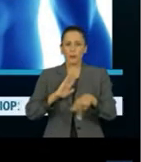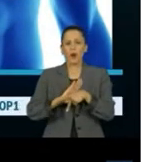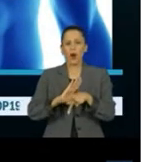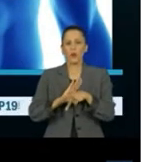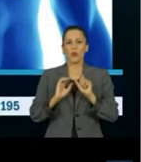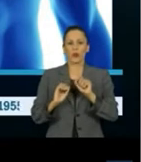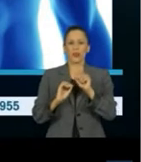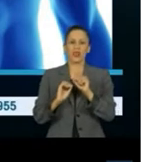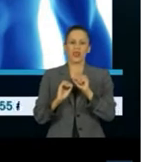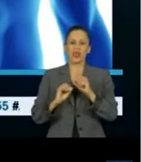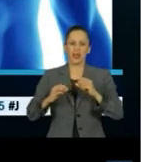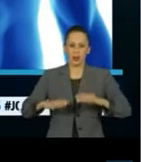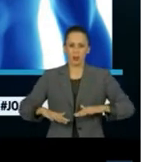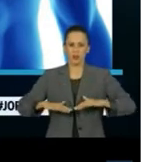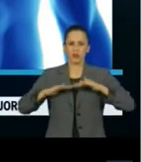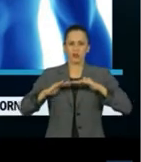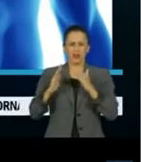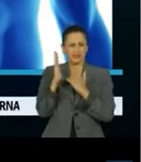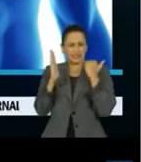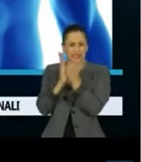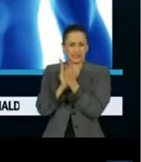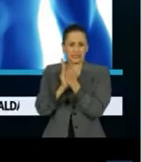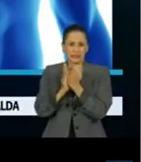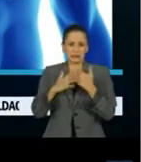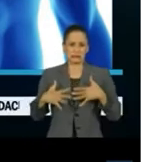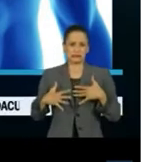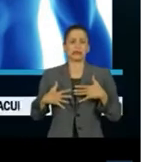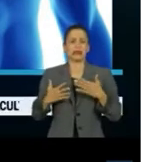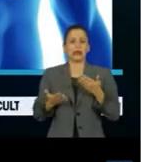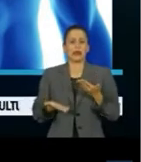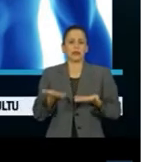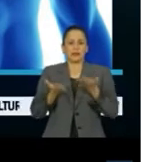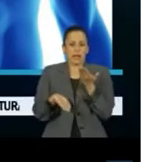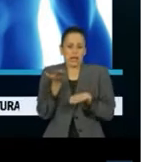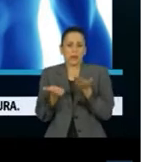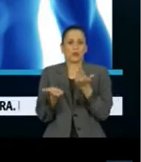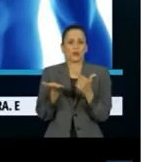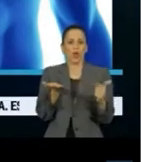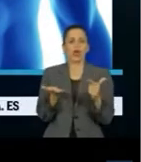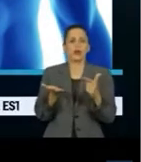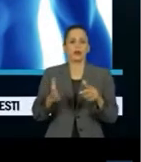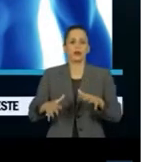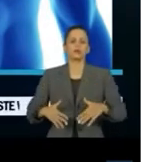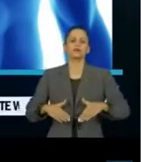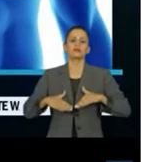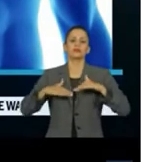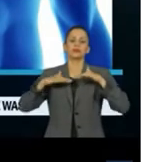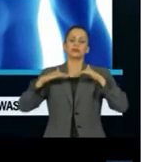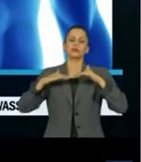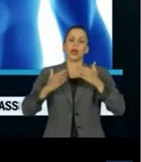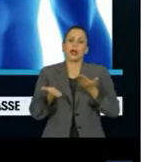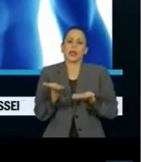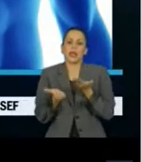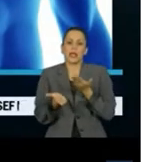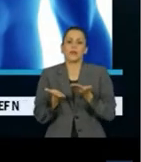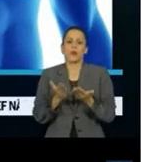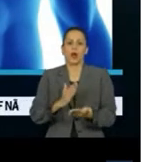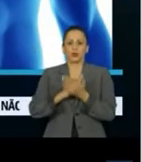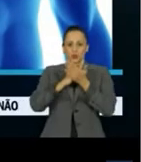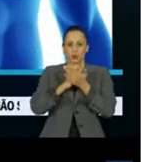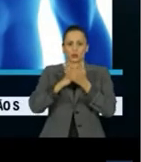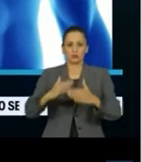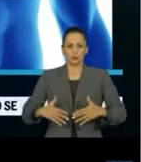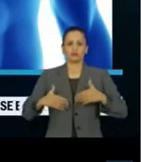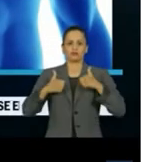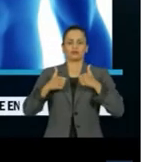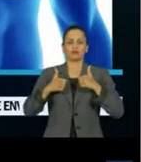resposta imunológica exagerada do organismo à presença do invasor e ajudem a regenerar o órgão. A aplicação é